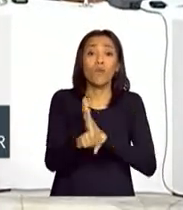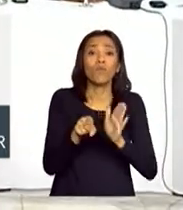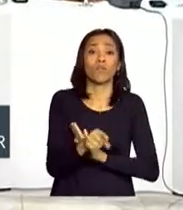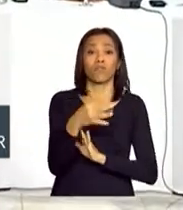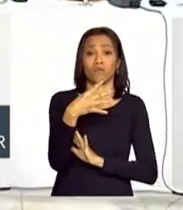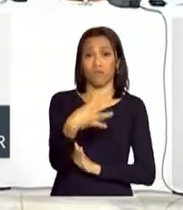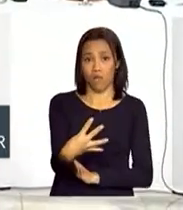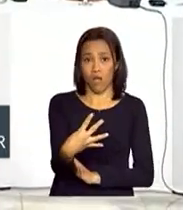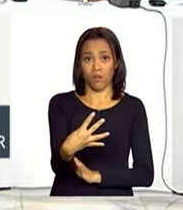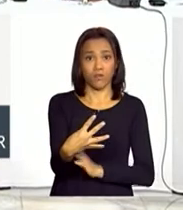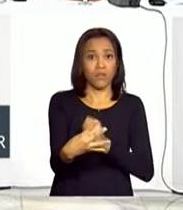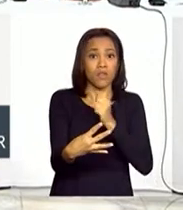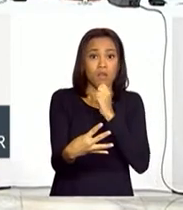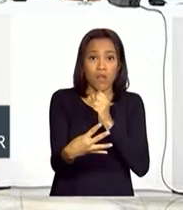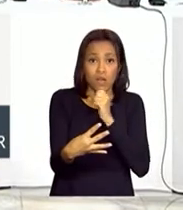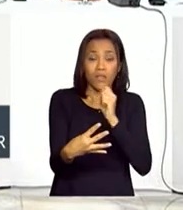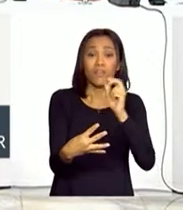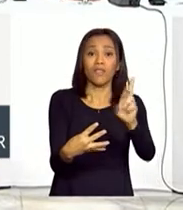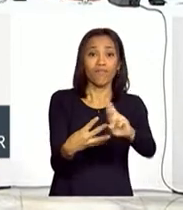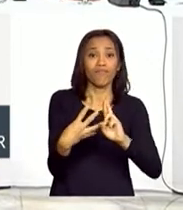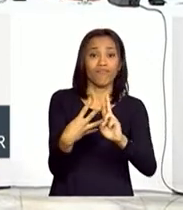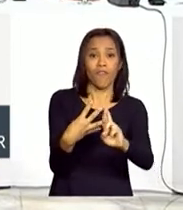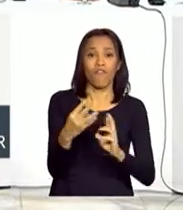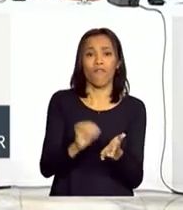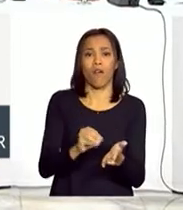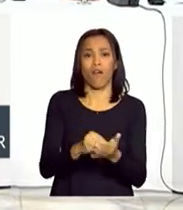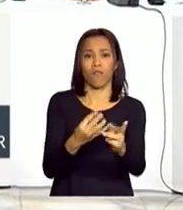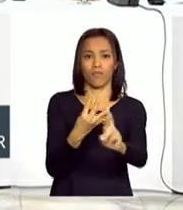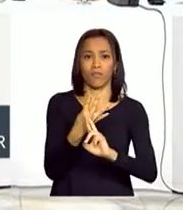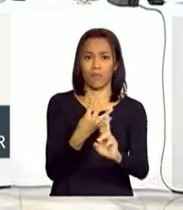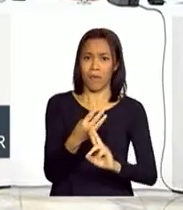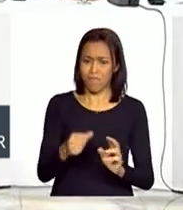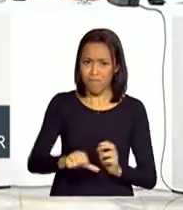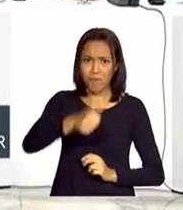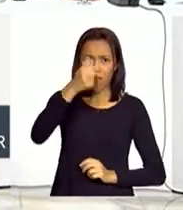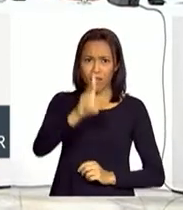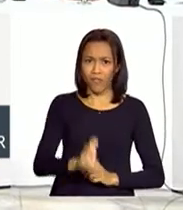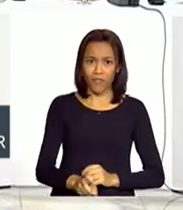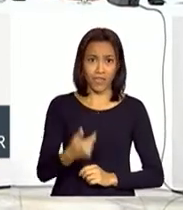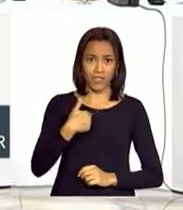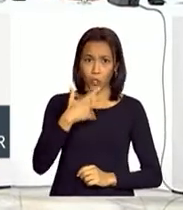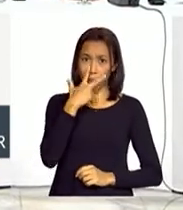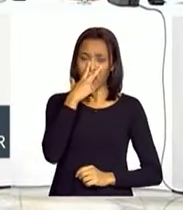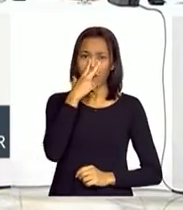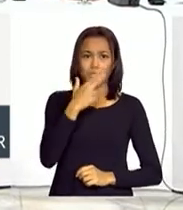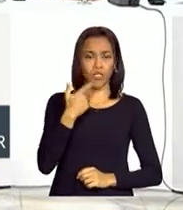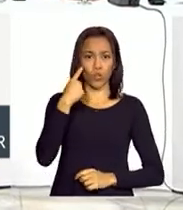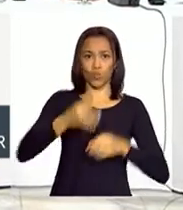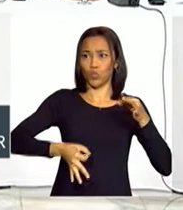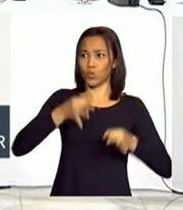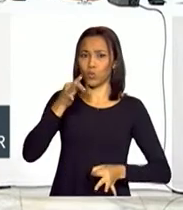perguntas e aí é a primeira vez que eu participo de uma coletiva em que eu me sinto calma